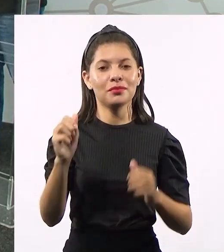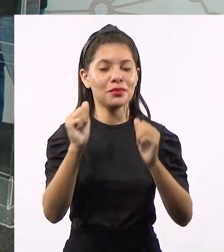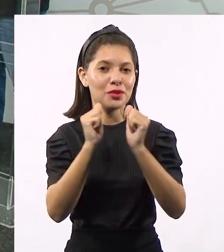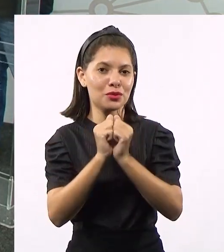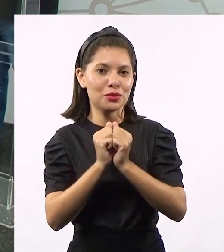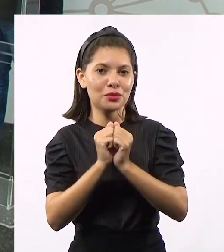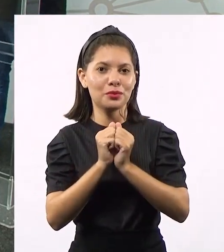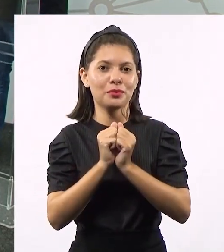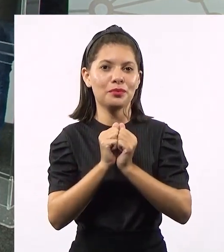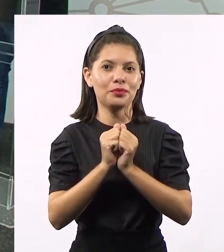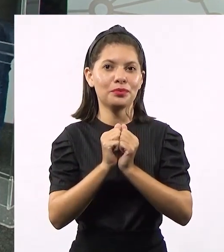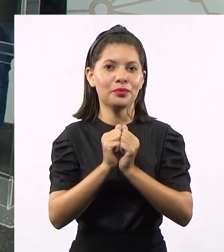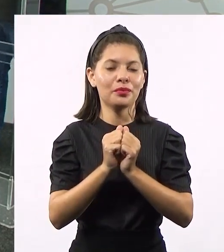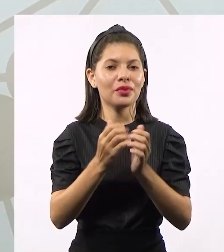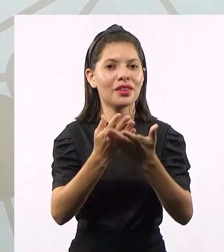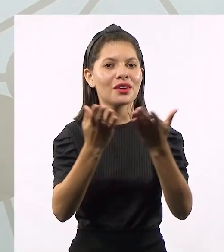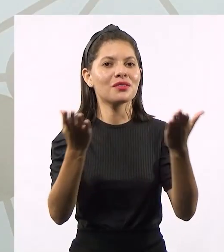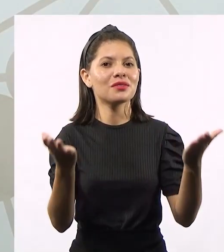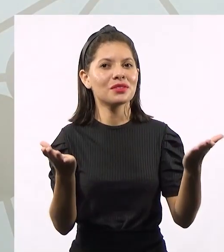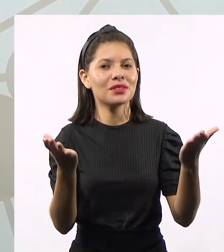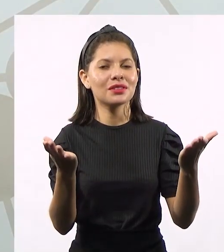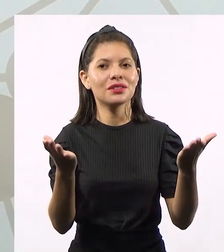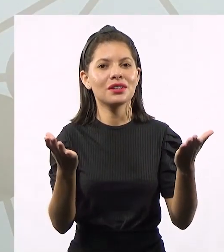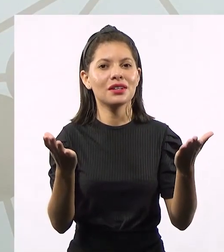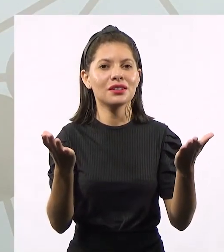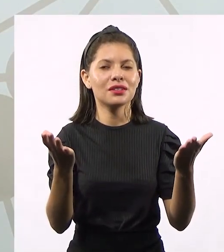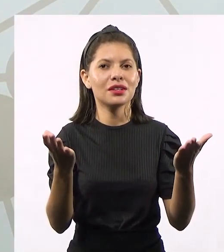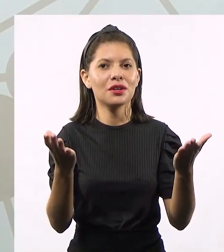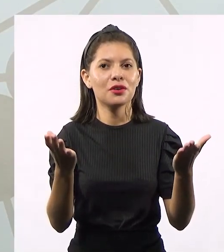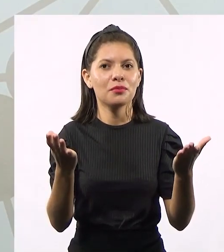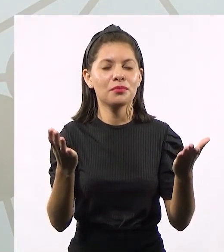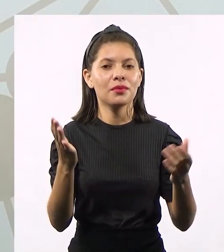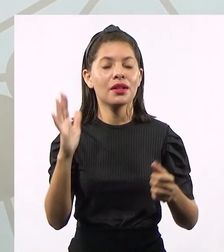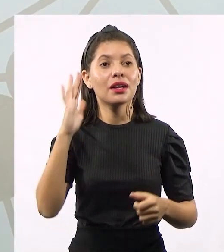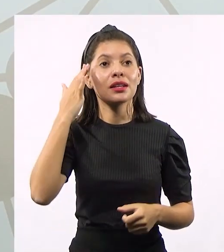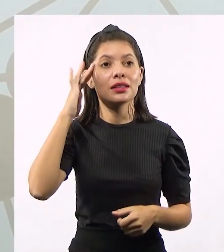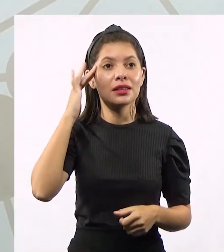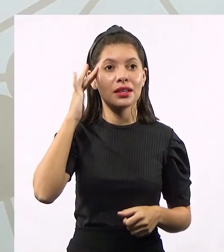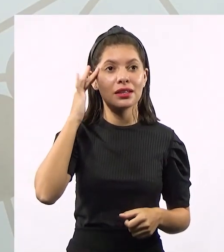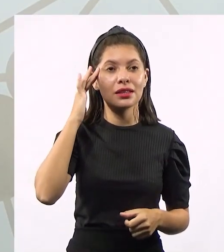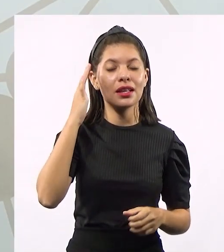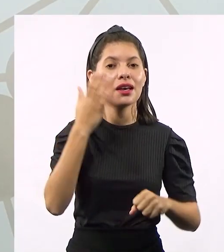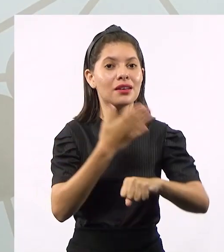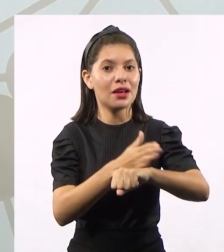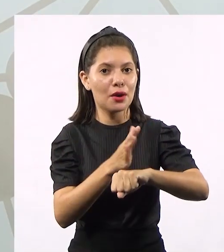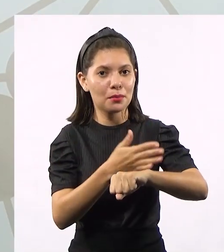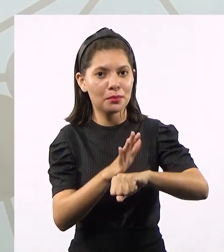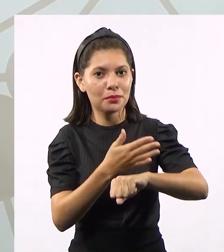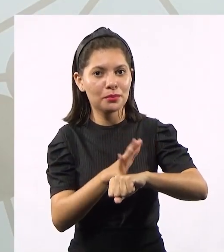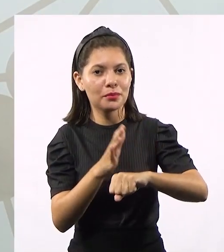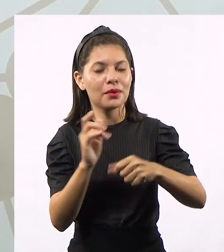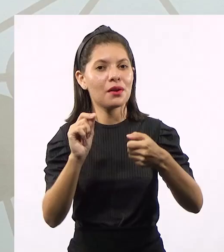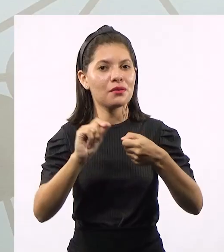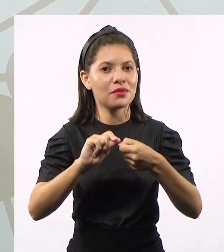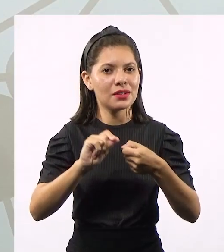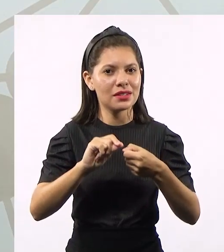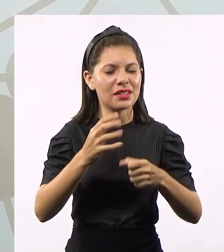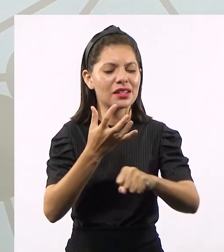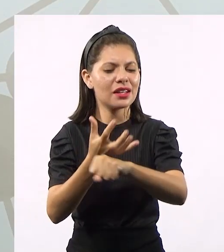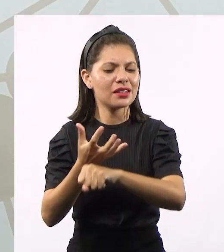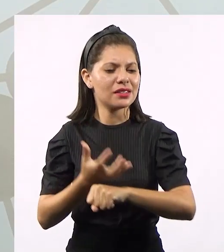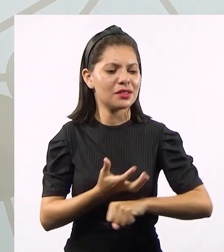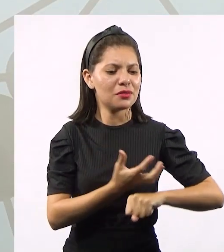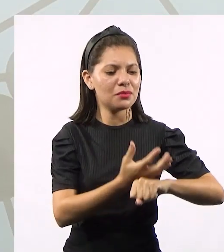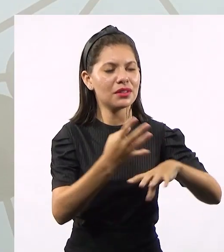pela parceria e esperamos que vocês todos possam entender, compreender e aplicar, não só na disciplina